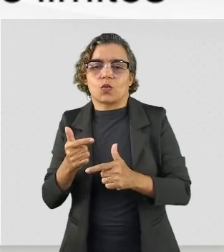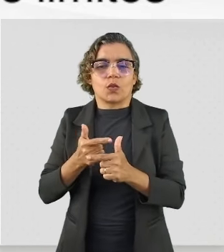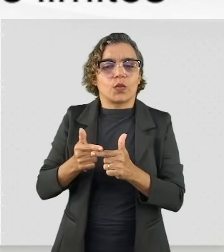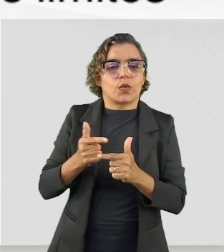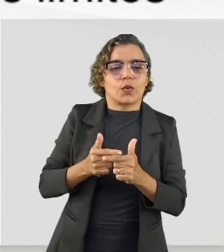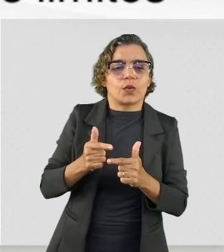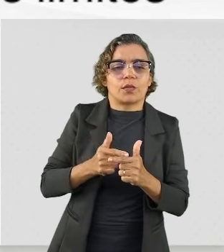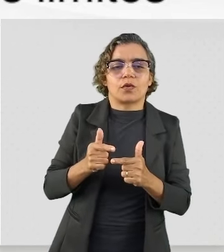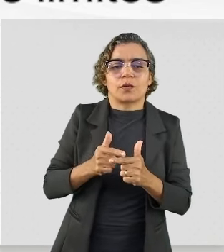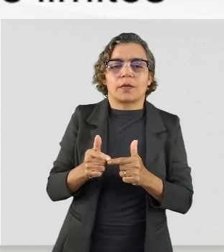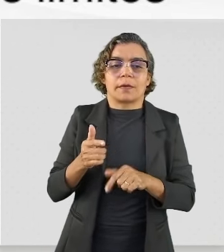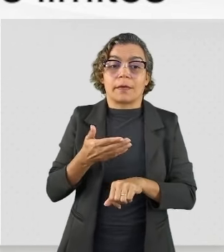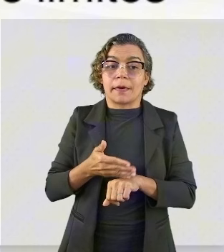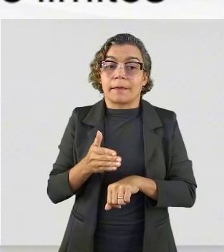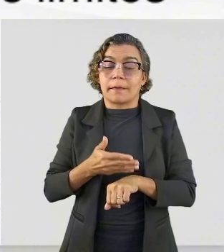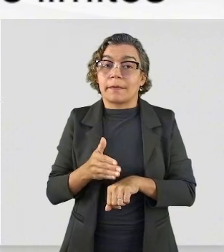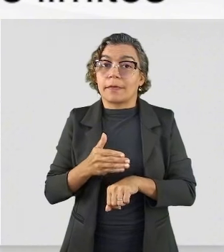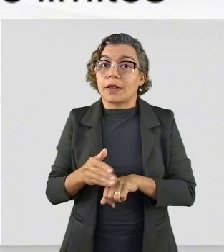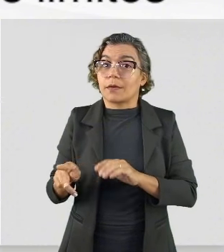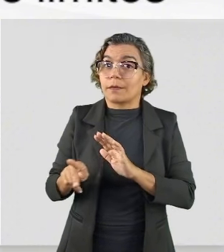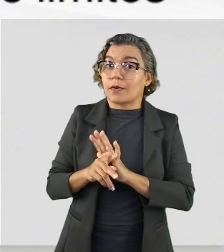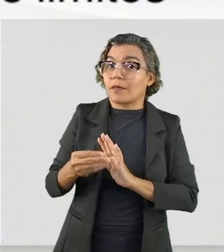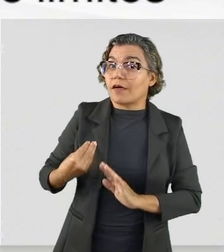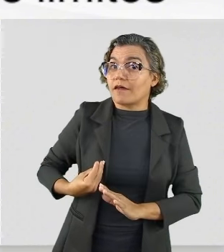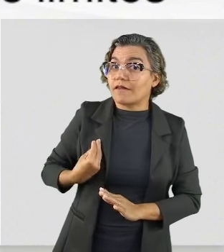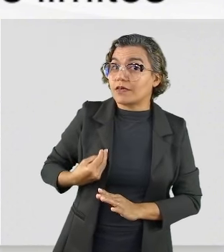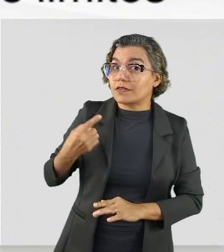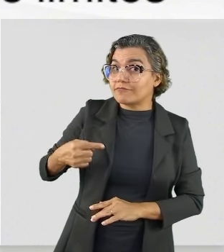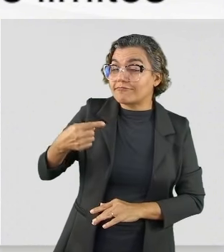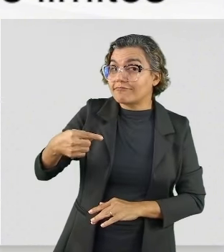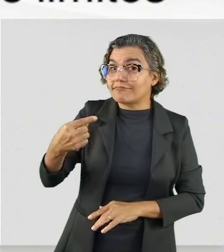problemas práticos da vida cotidiana.